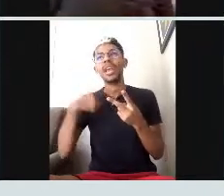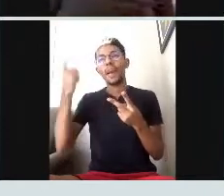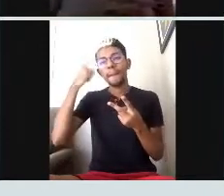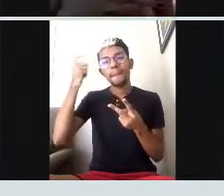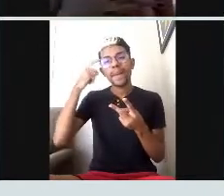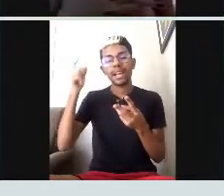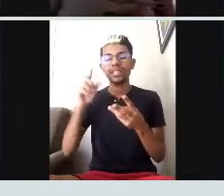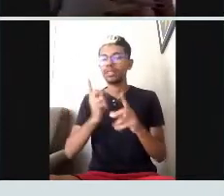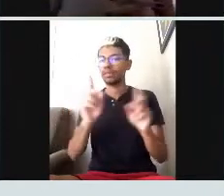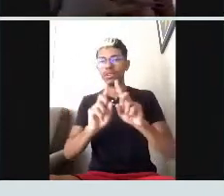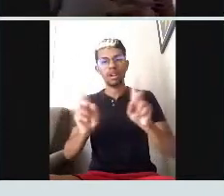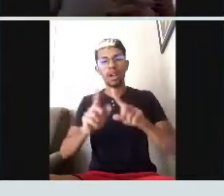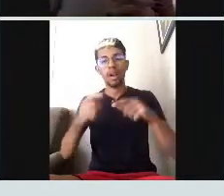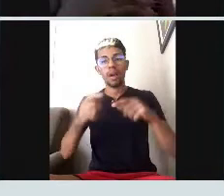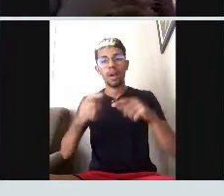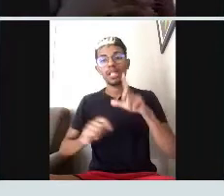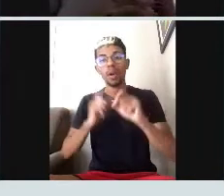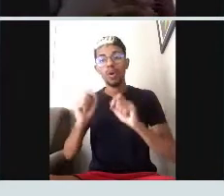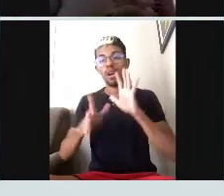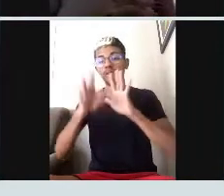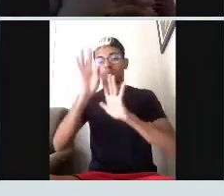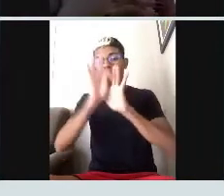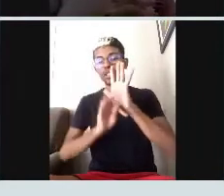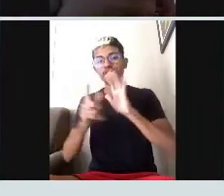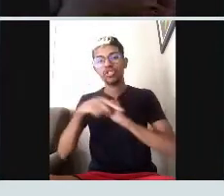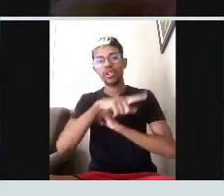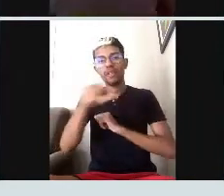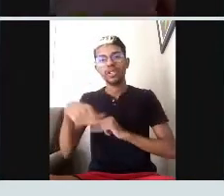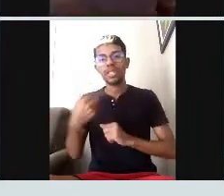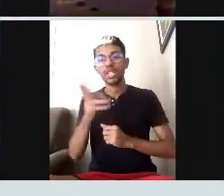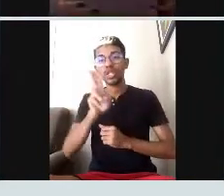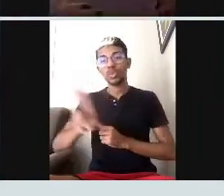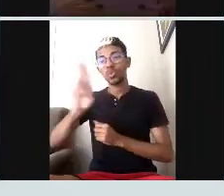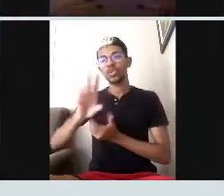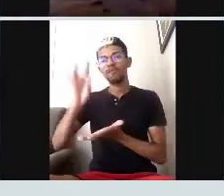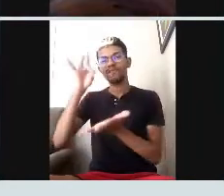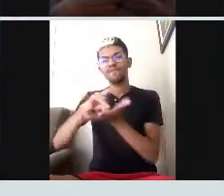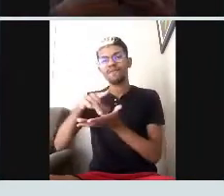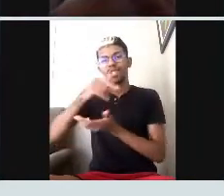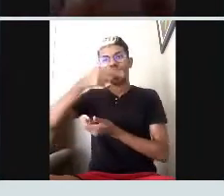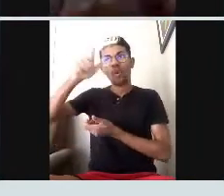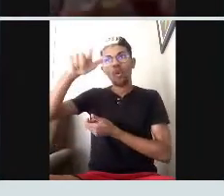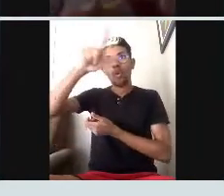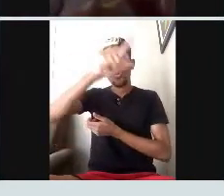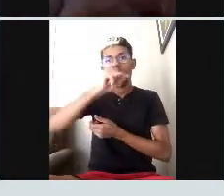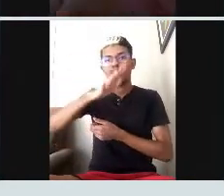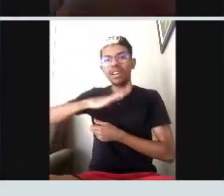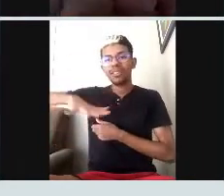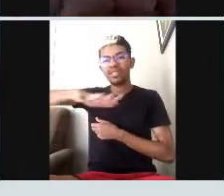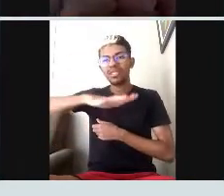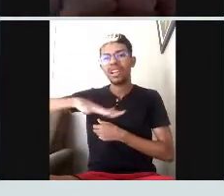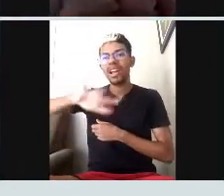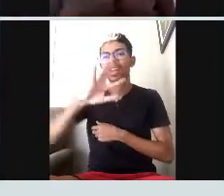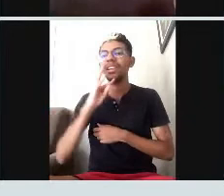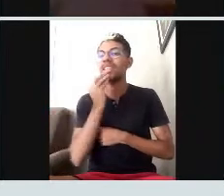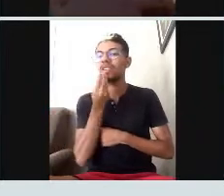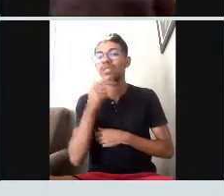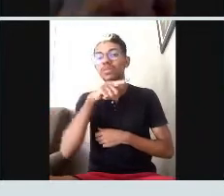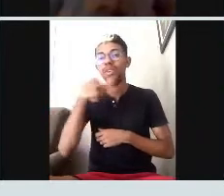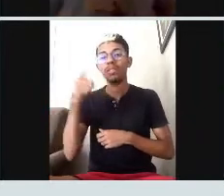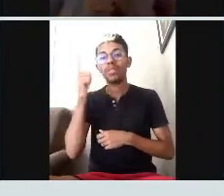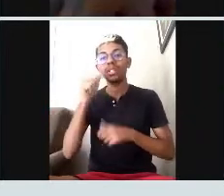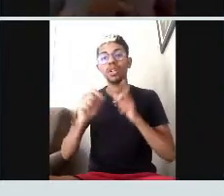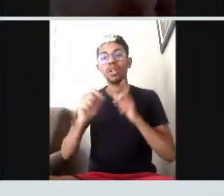texto em que vocês coloquem realmente outras áreas de conhecimento para embasar o que vocês pensam.